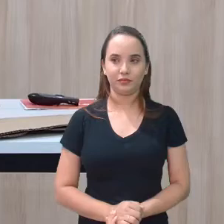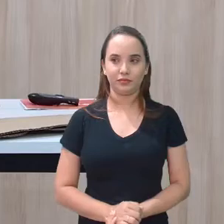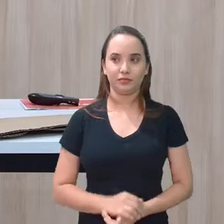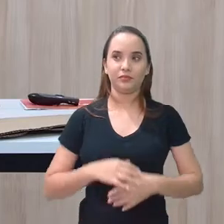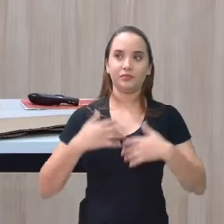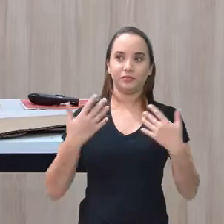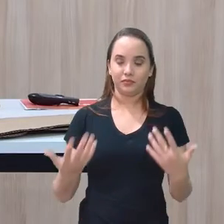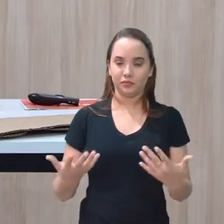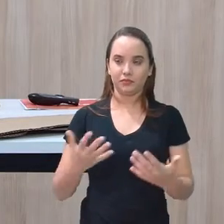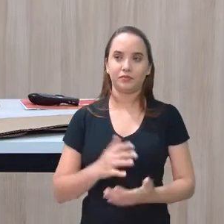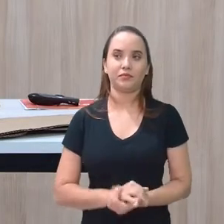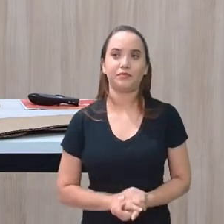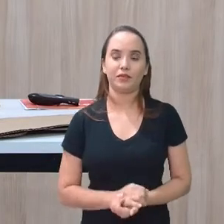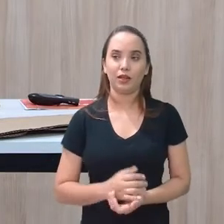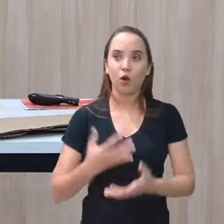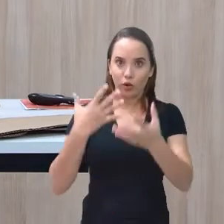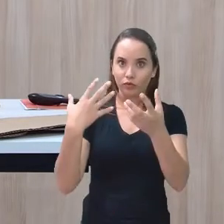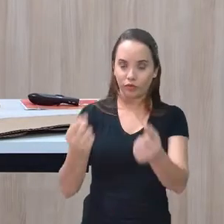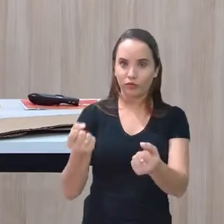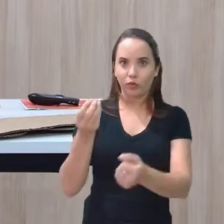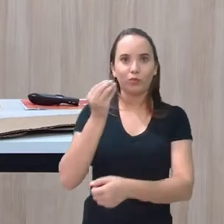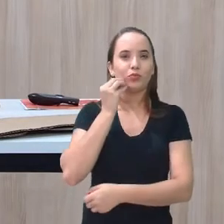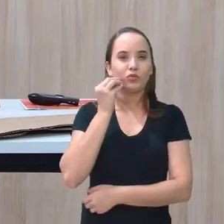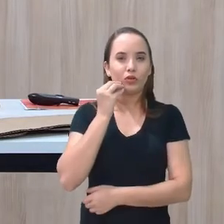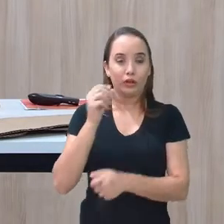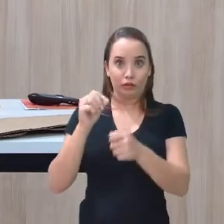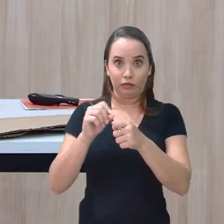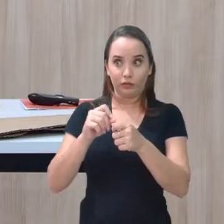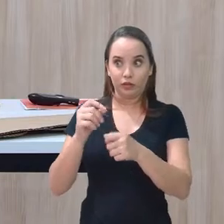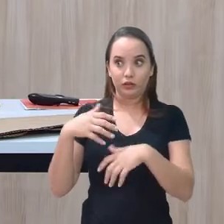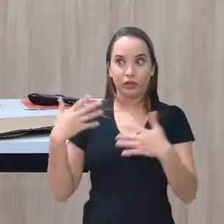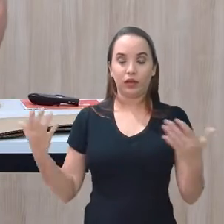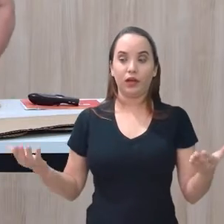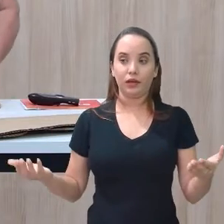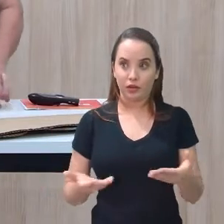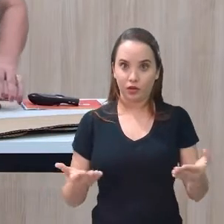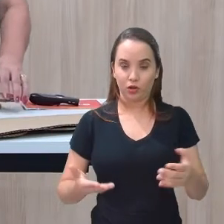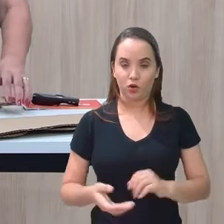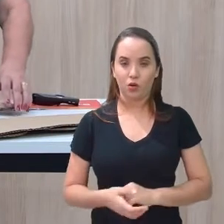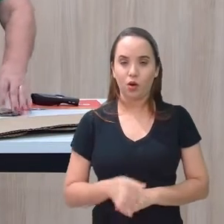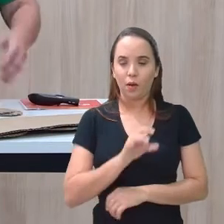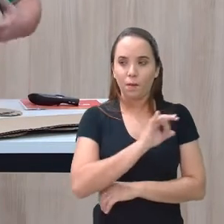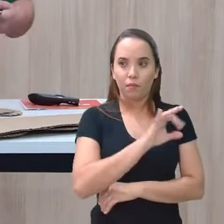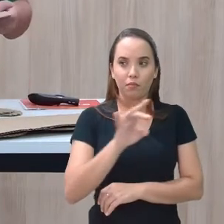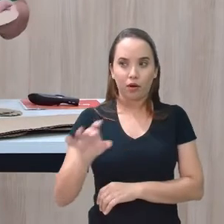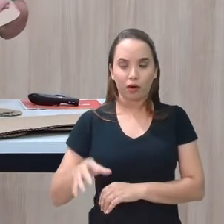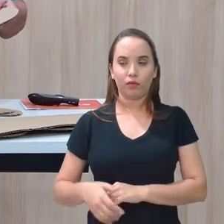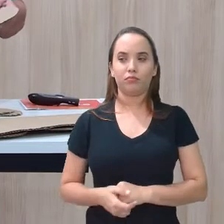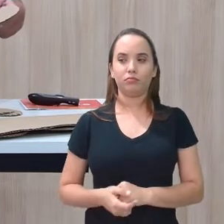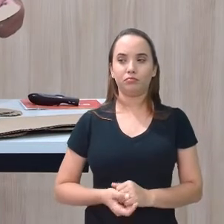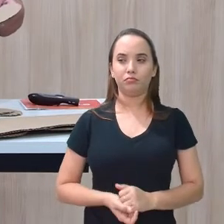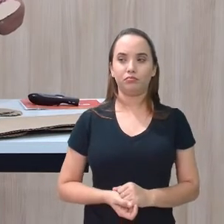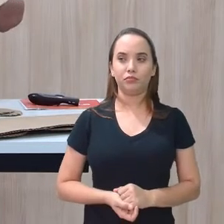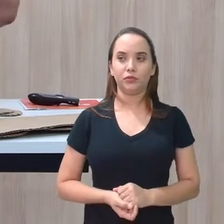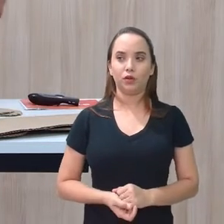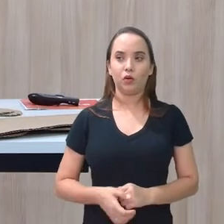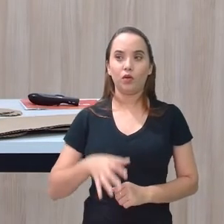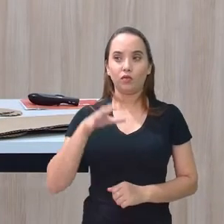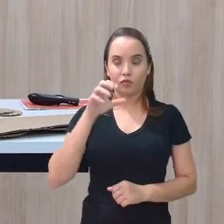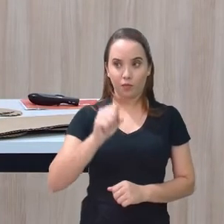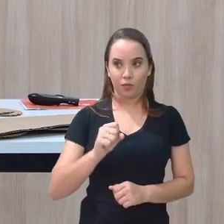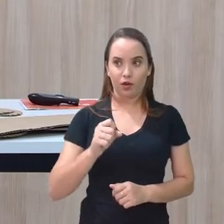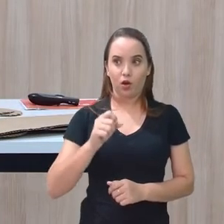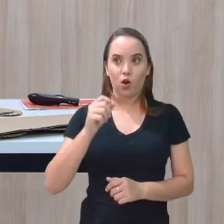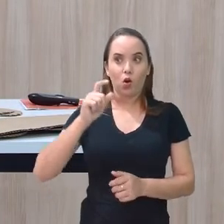E aí, ó, vamos tentar fazer. Então, agora, para cada um desses, então eu vou pegar o sol,